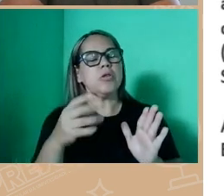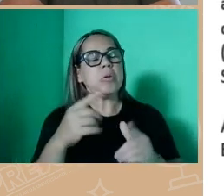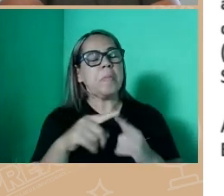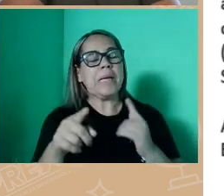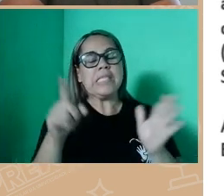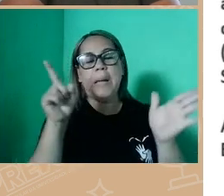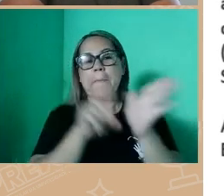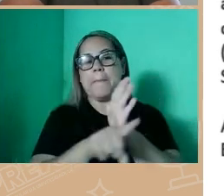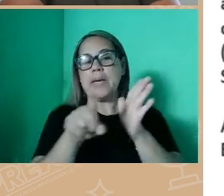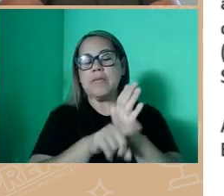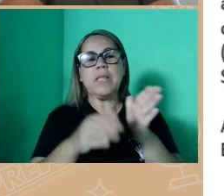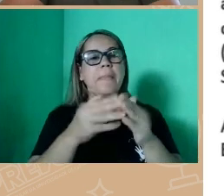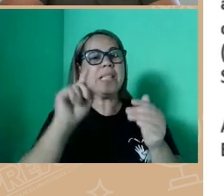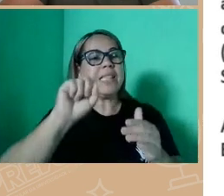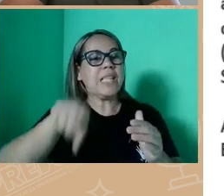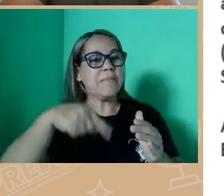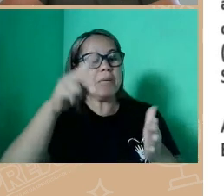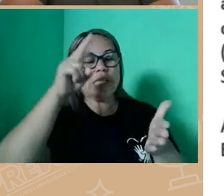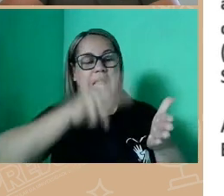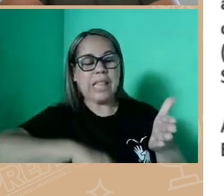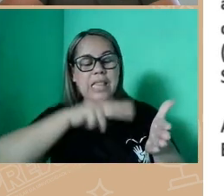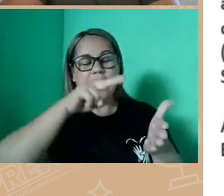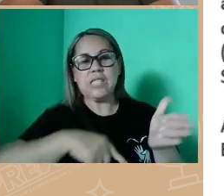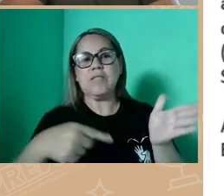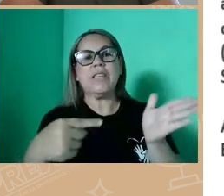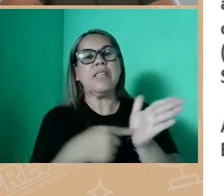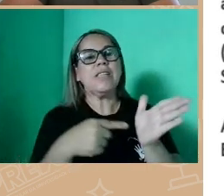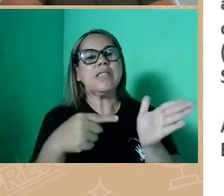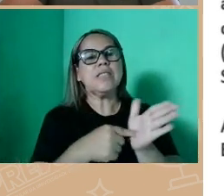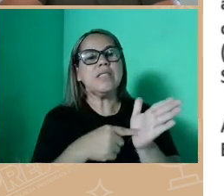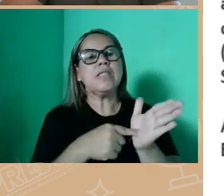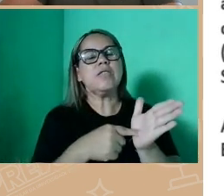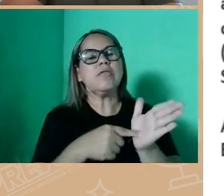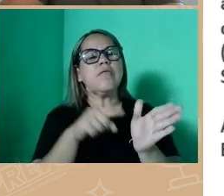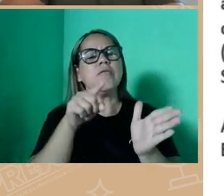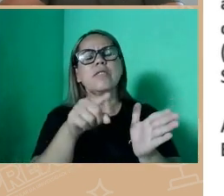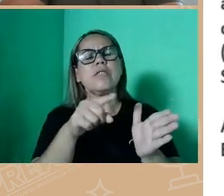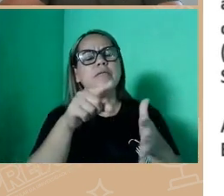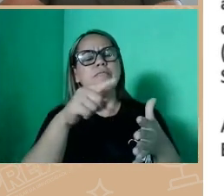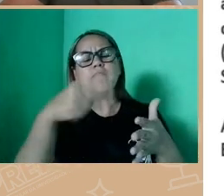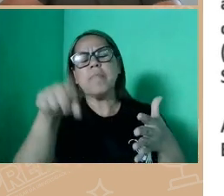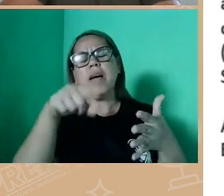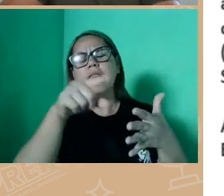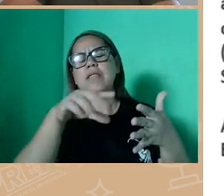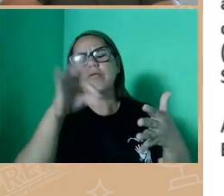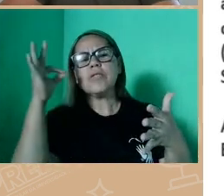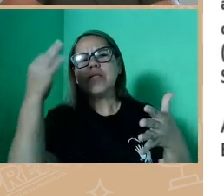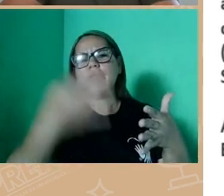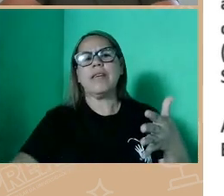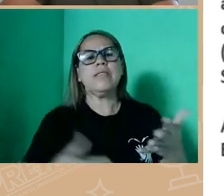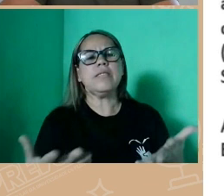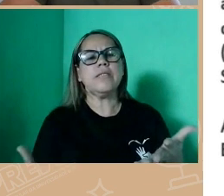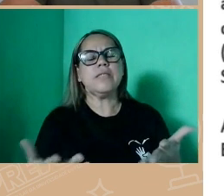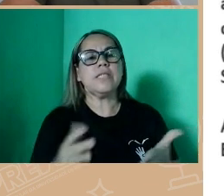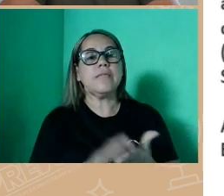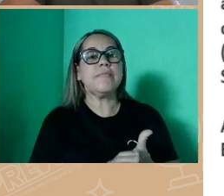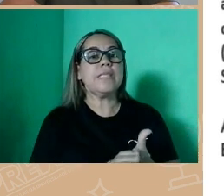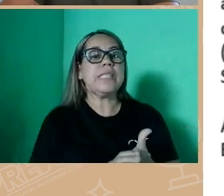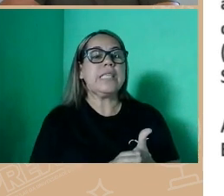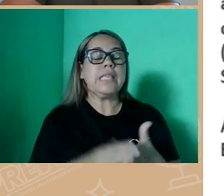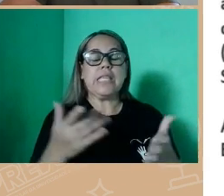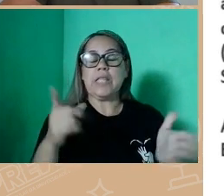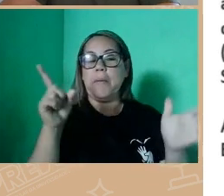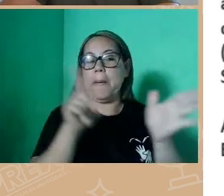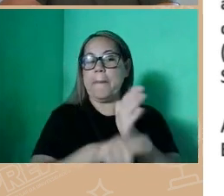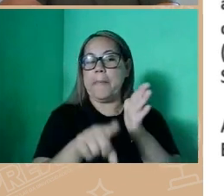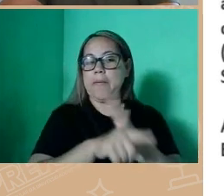após a leitura do fragmento de memórias póstumas Brascubas você assinale a alternativa correta o enunciado da questão